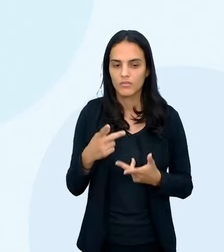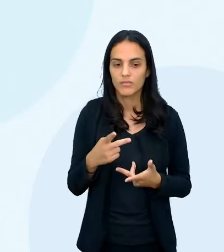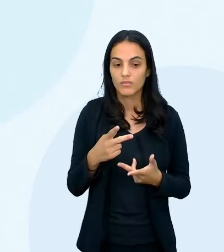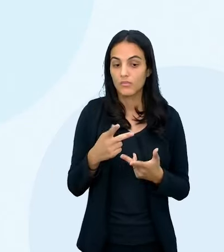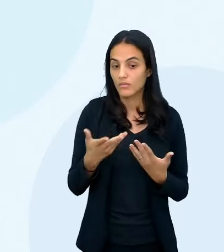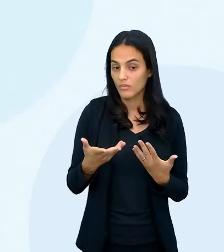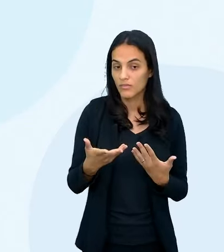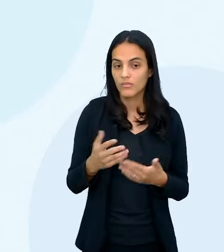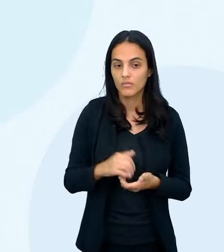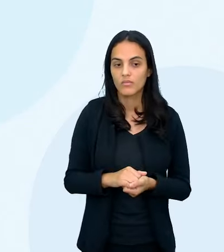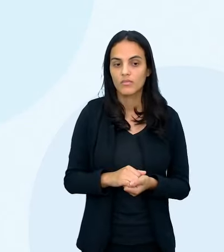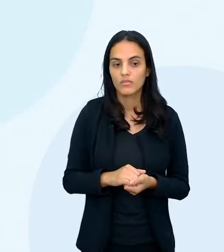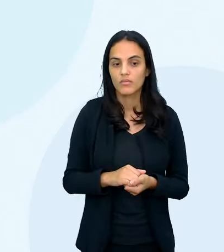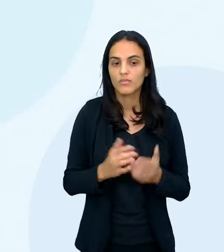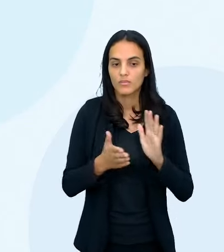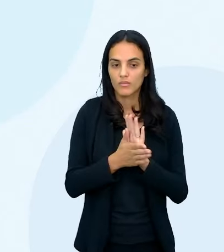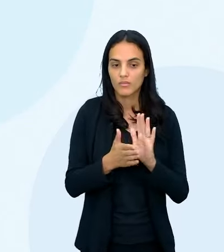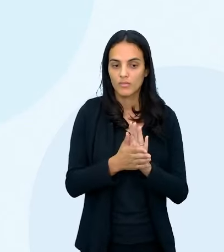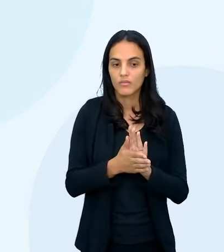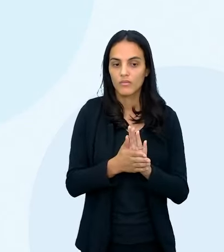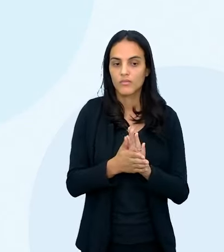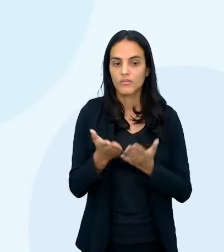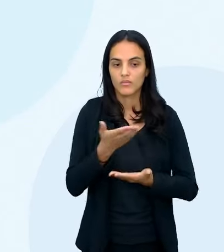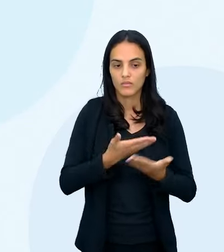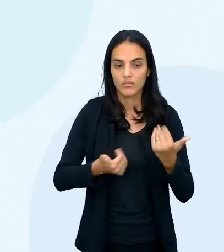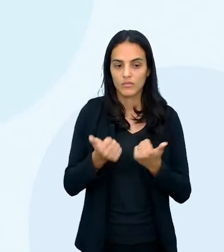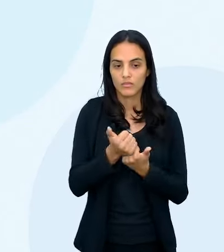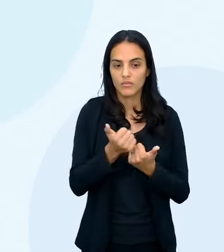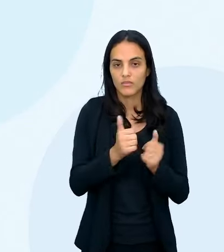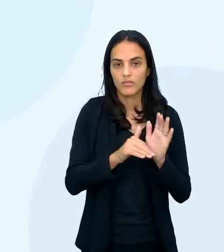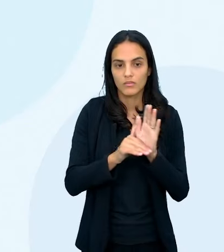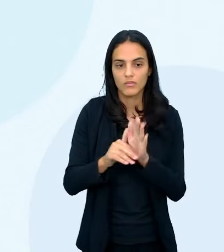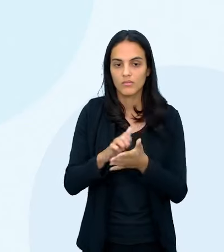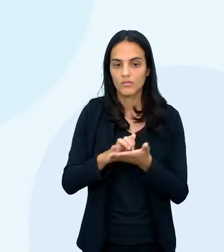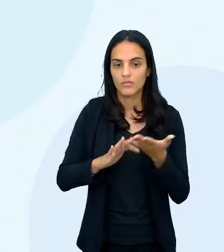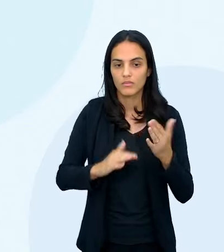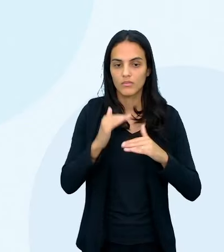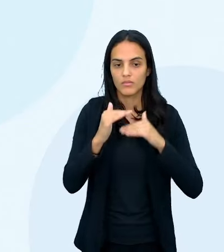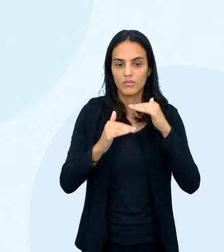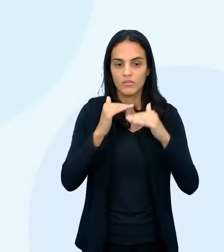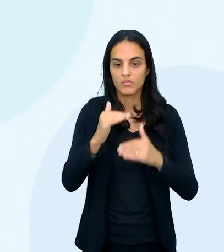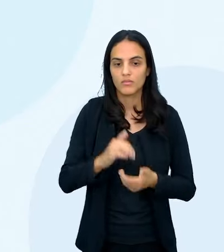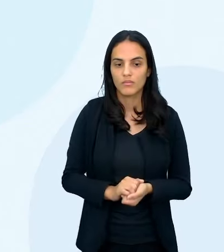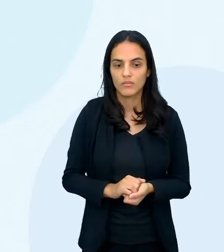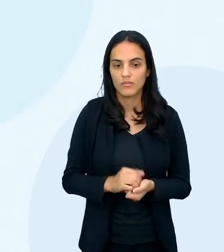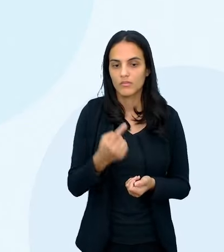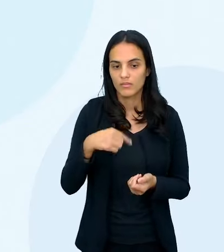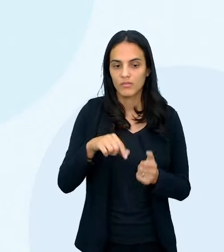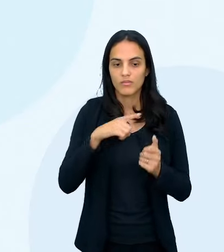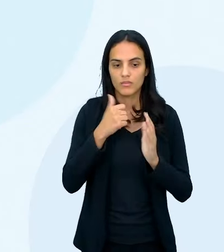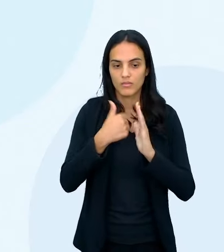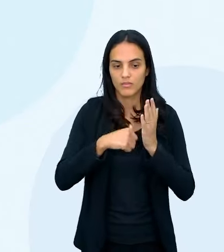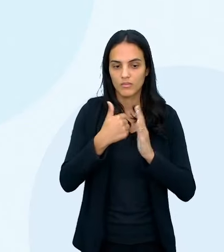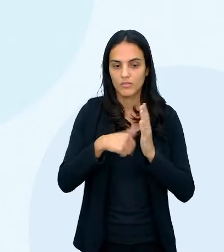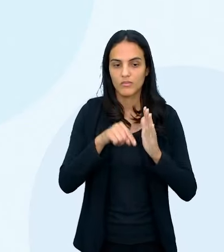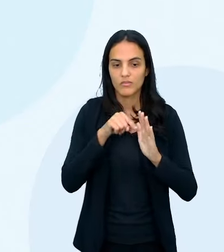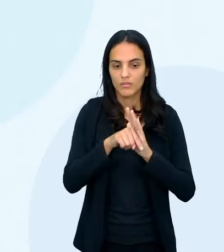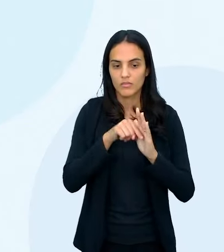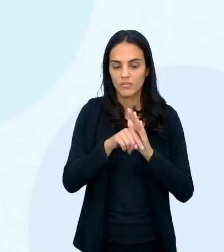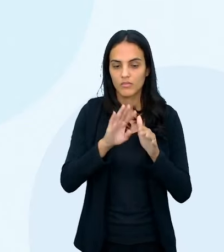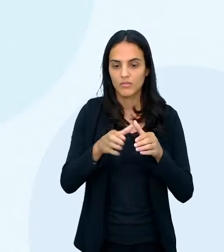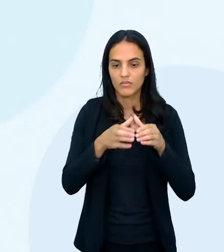atitude propositiva e colaborativa dentro dessas atividades que foram desenvolvidas. Aí a gente tem a avaliação dos grupos de